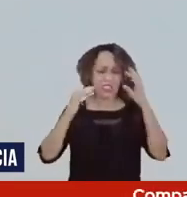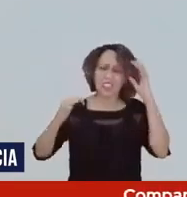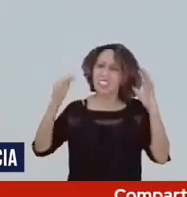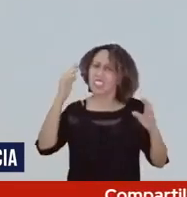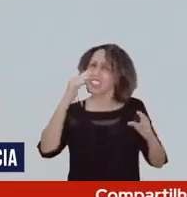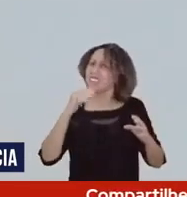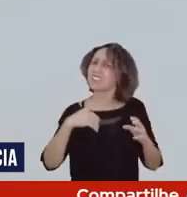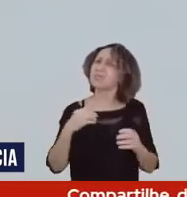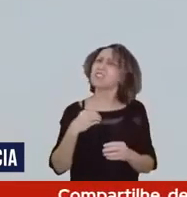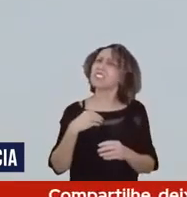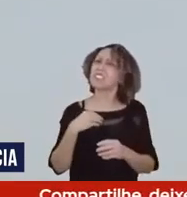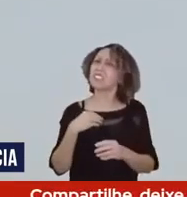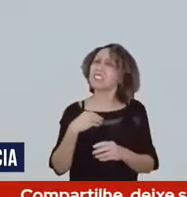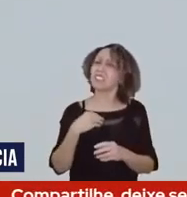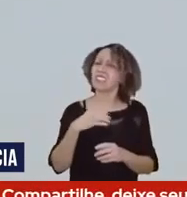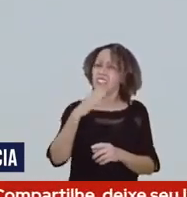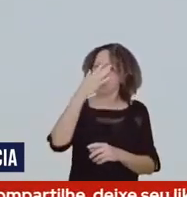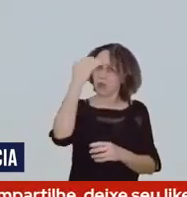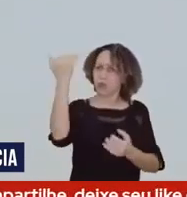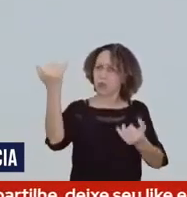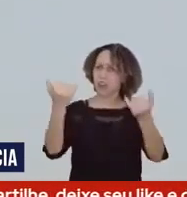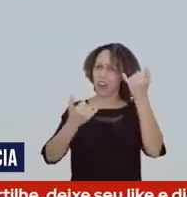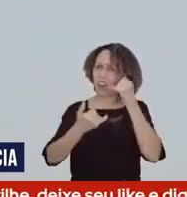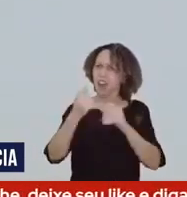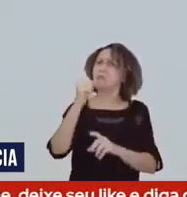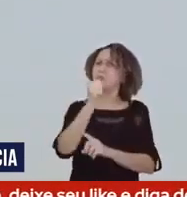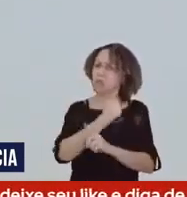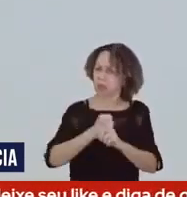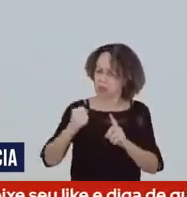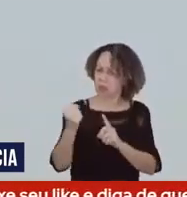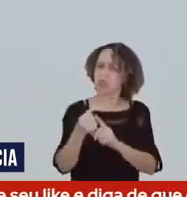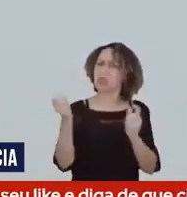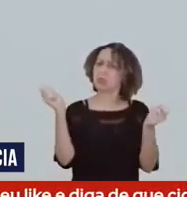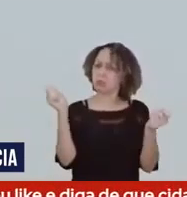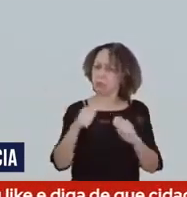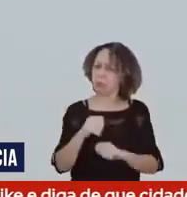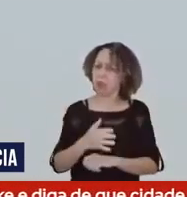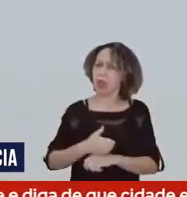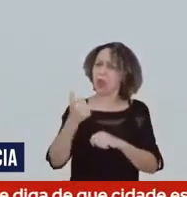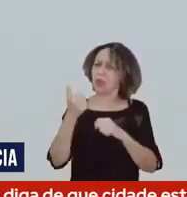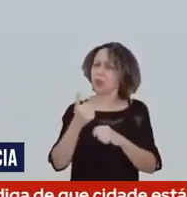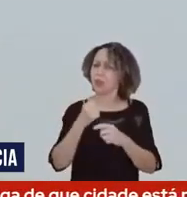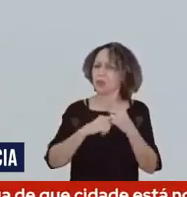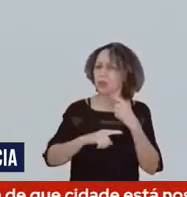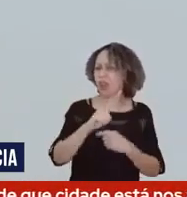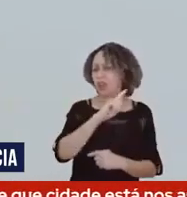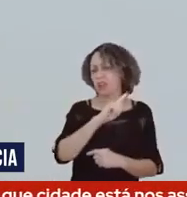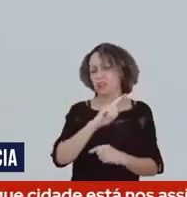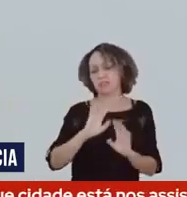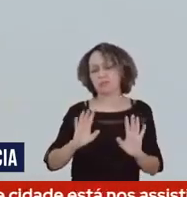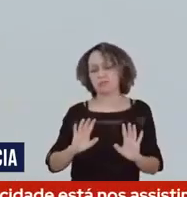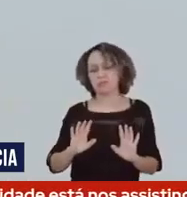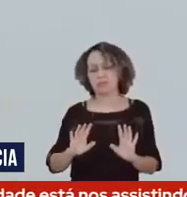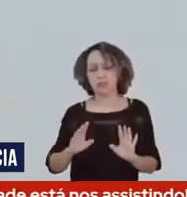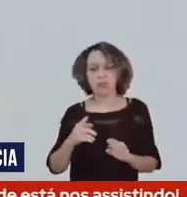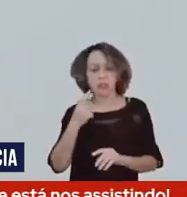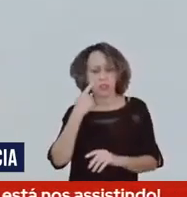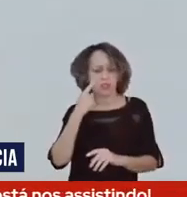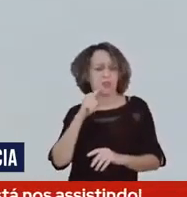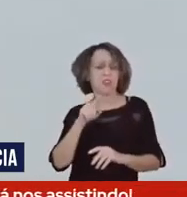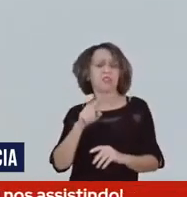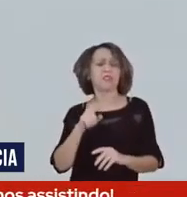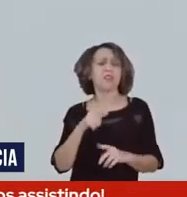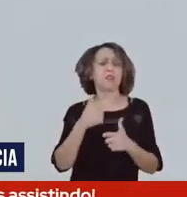antes. E eu vi a gente olhar e falar, o problema é o quanto eu